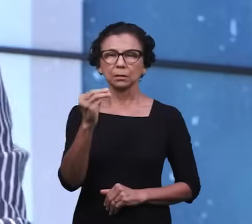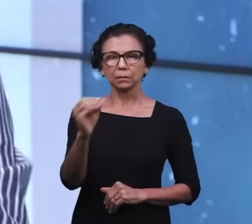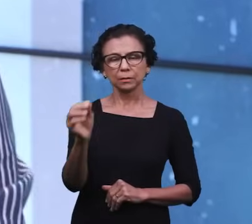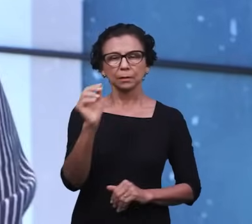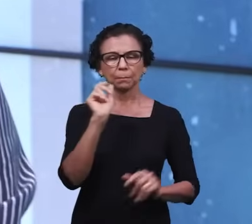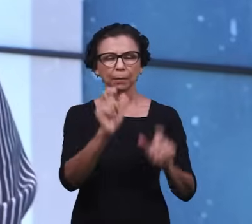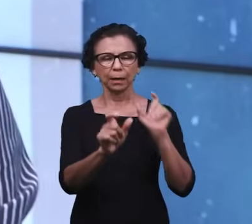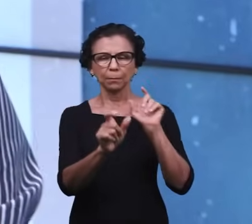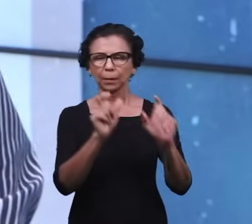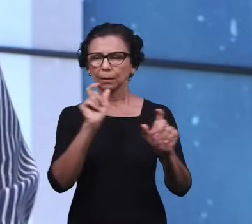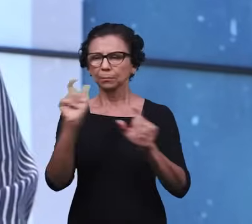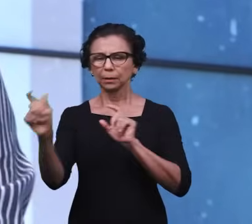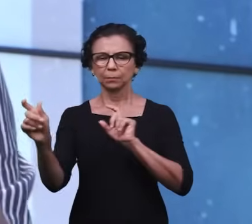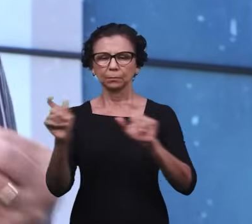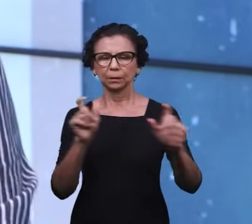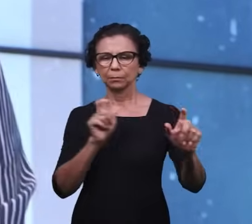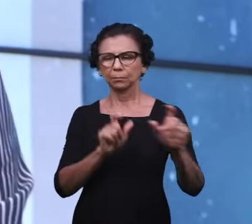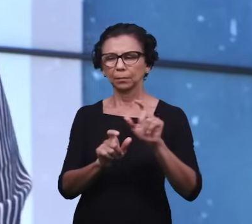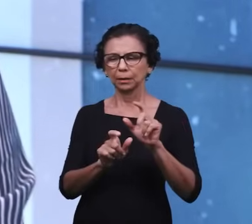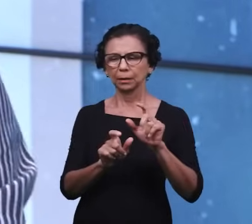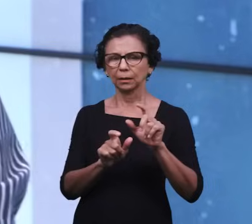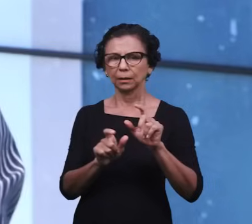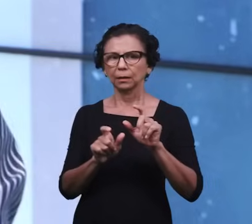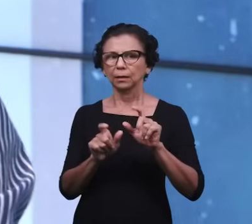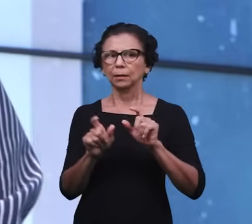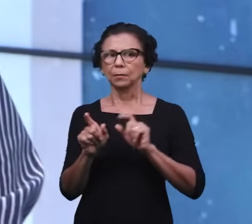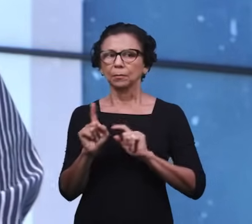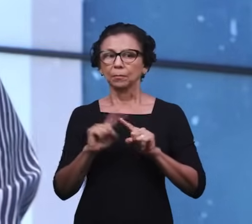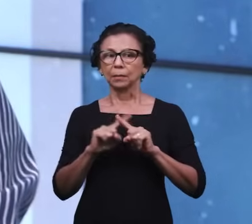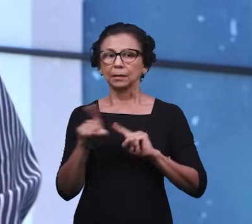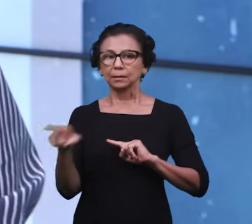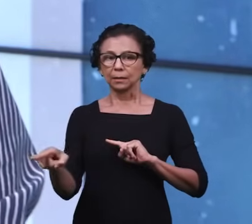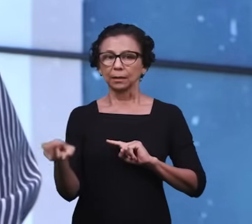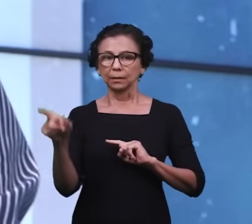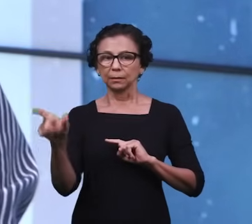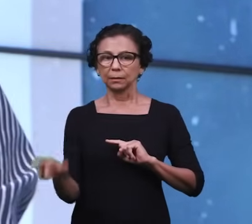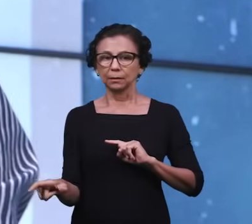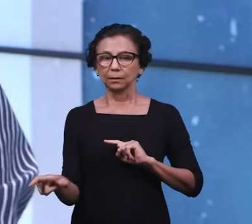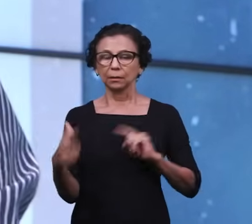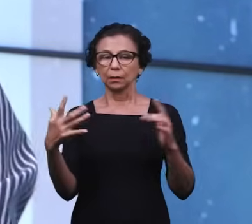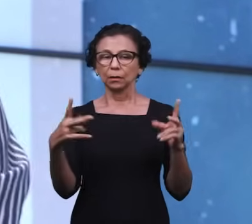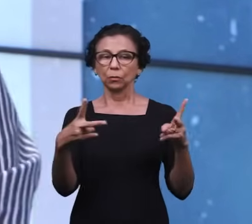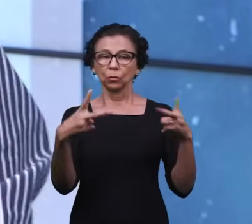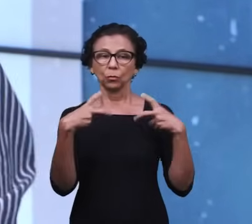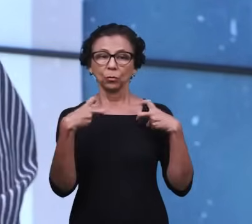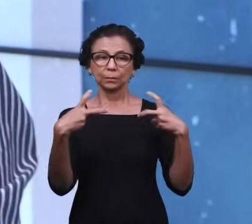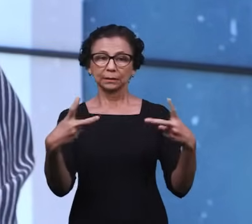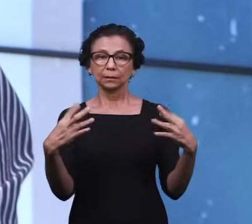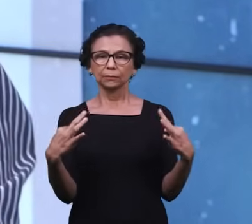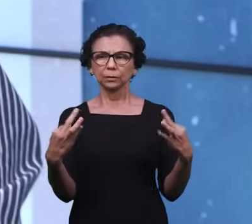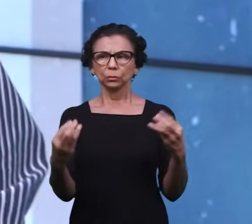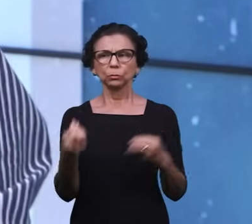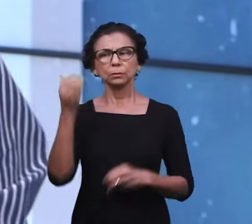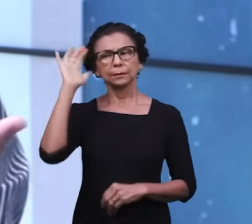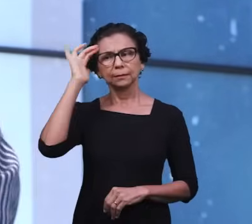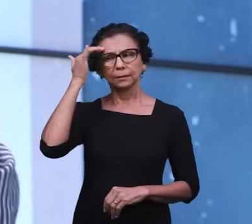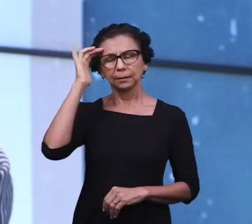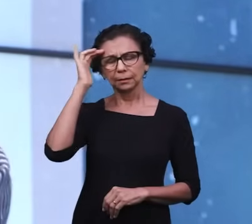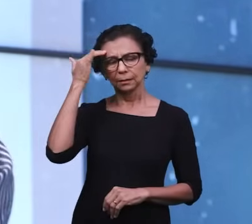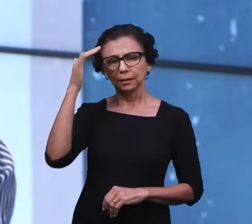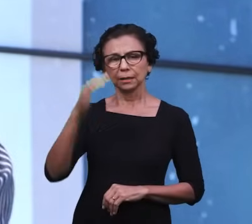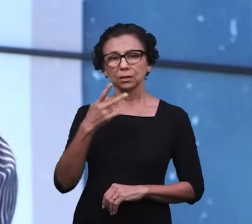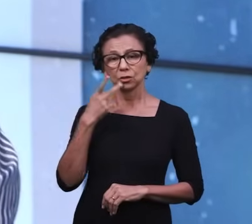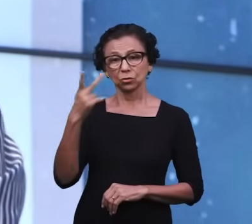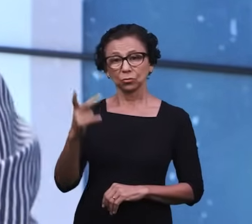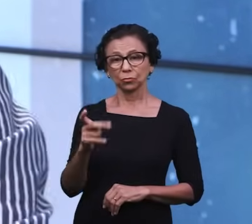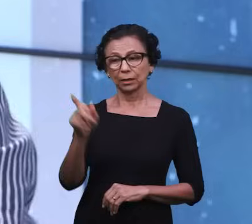entende tudo. Todos os comandos que a gente fala com ele, as explicações na escola, entende tudo. Que a gente fala